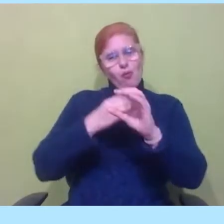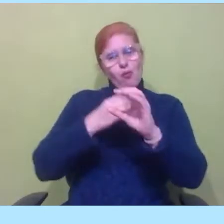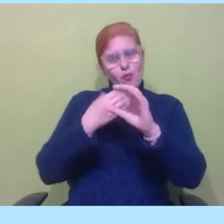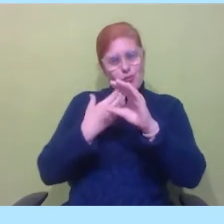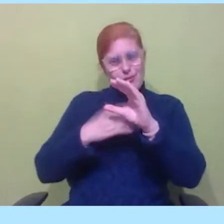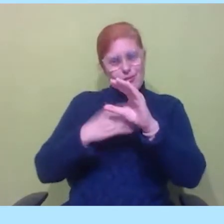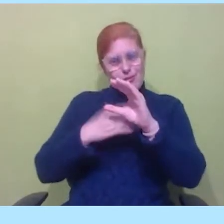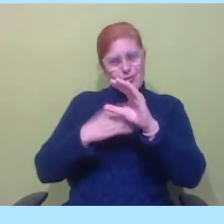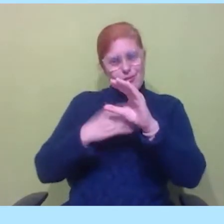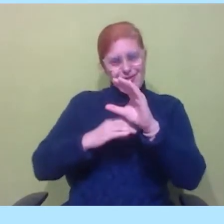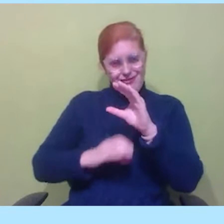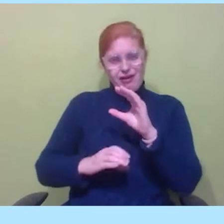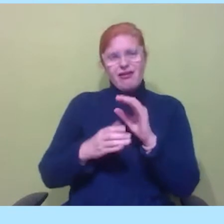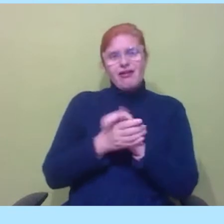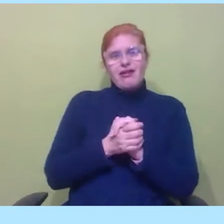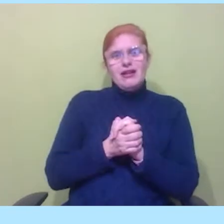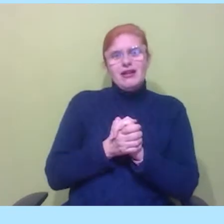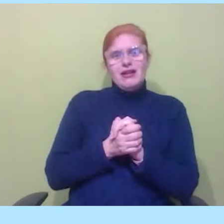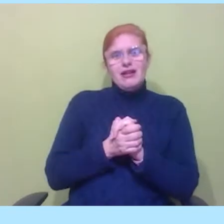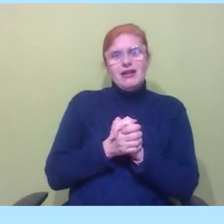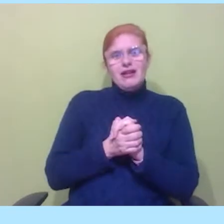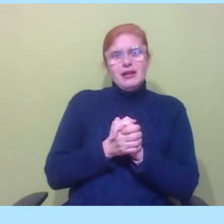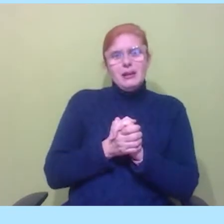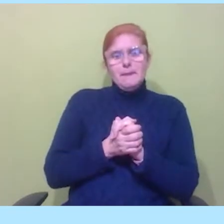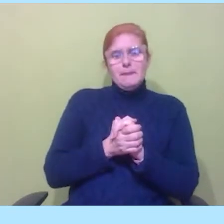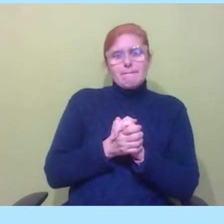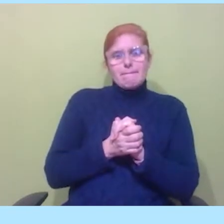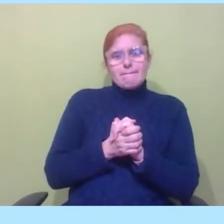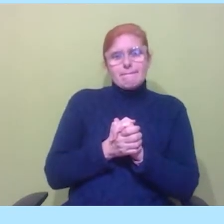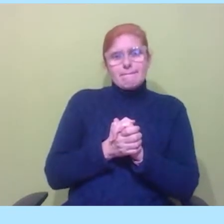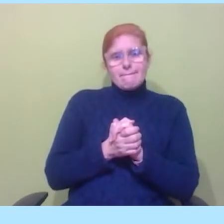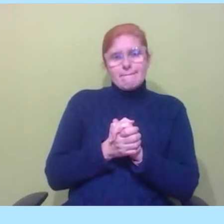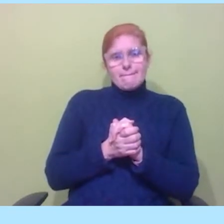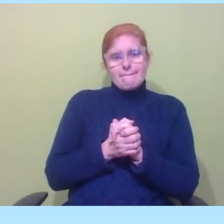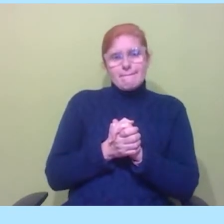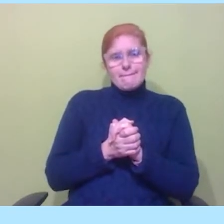né, tem tantos comentários, eu vou lendo aqui